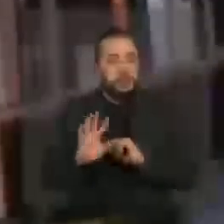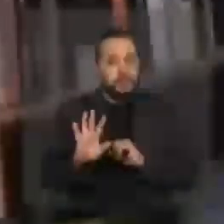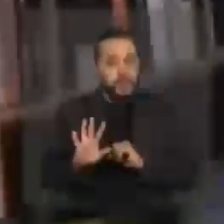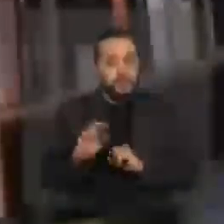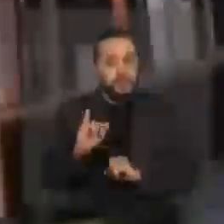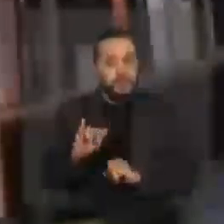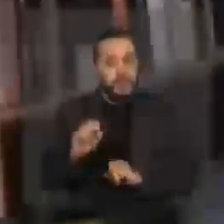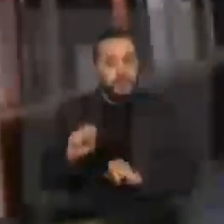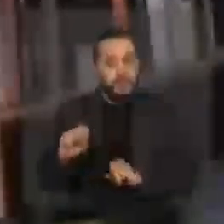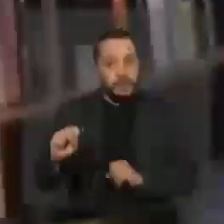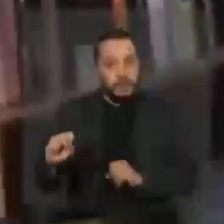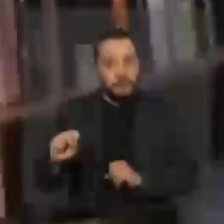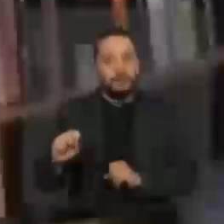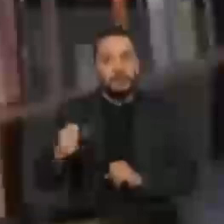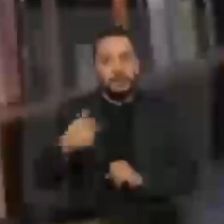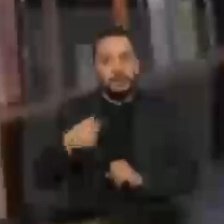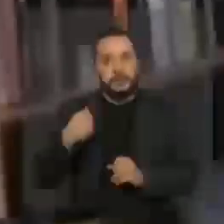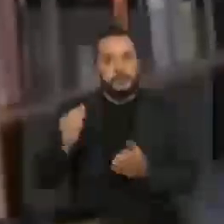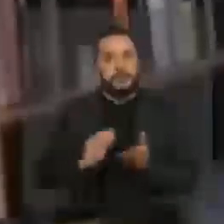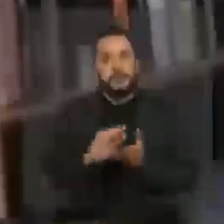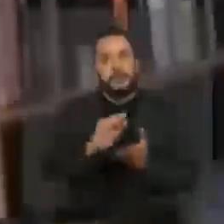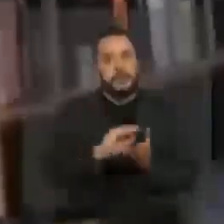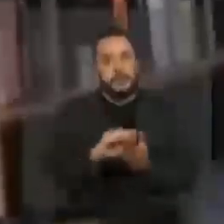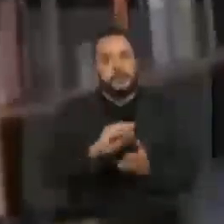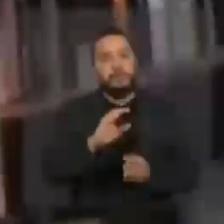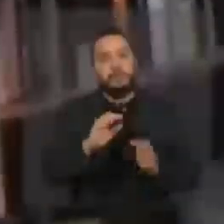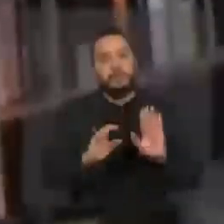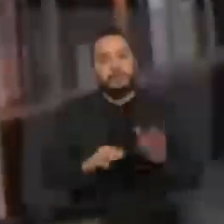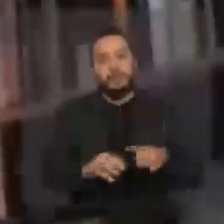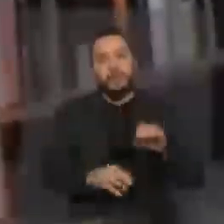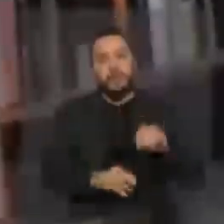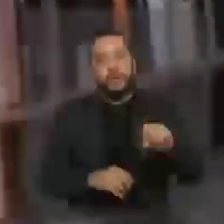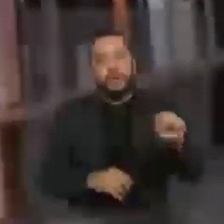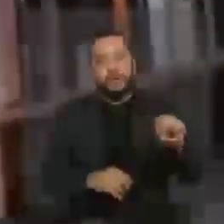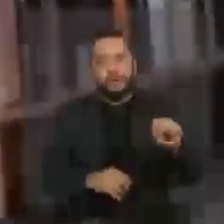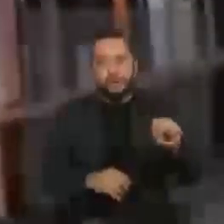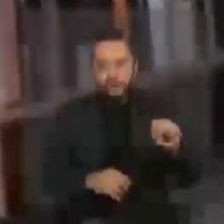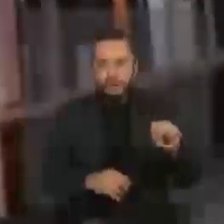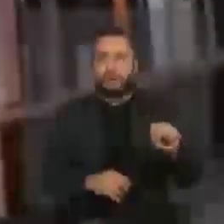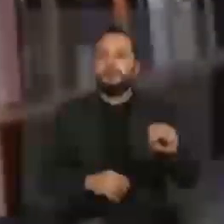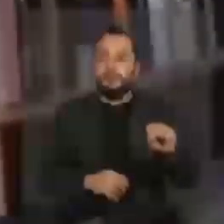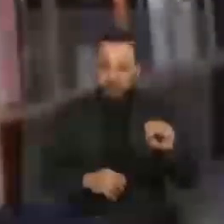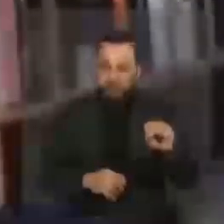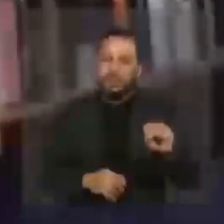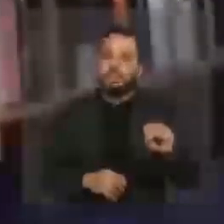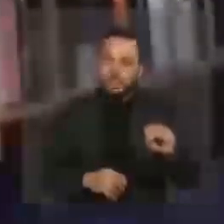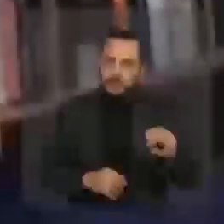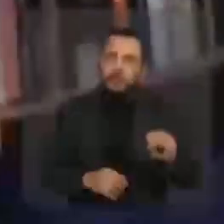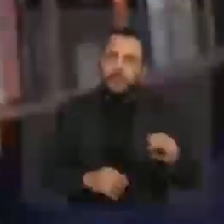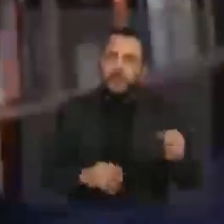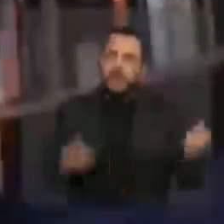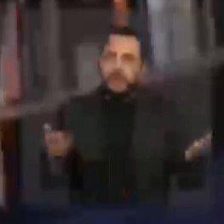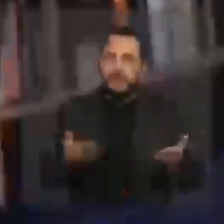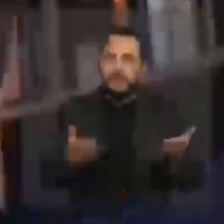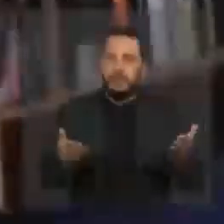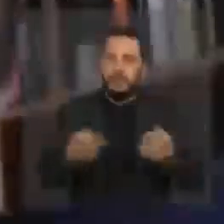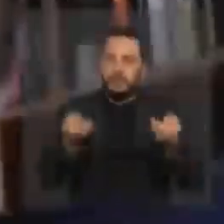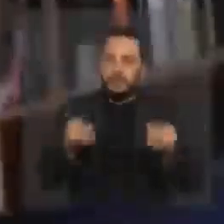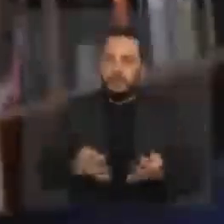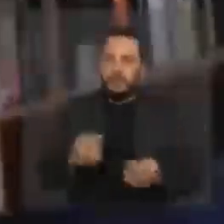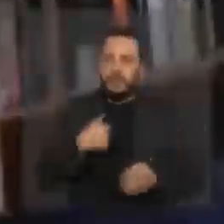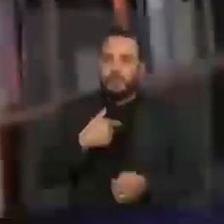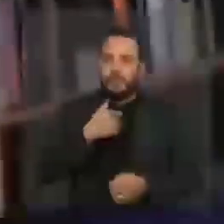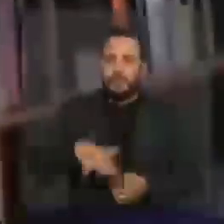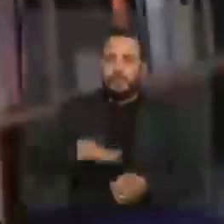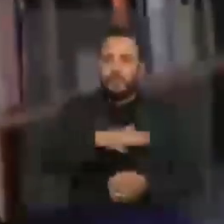incide o ISS sobre os recursos repassados às organizações sociais, um pouquinho mais elaborado do que isso que eu disse agora, no âmbito